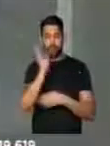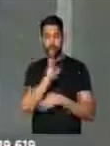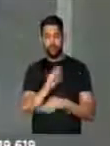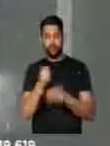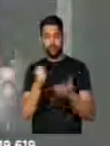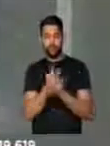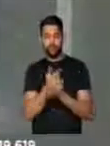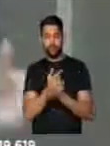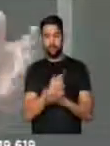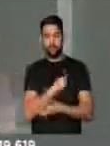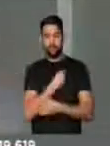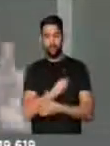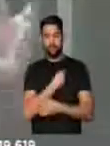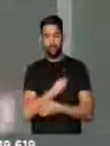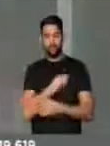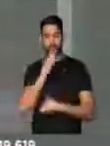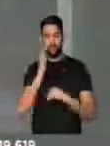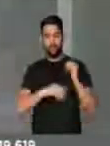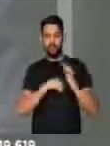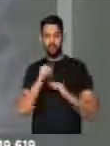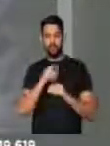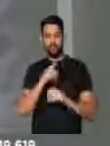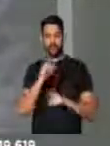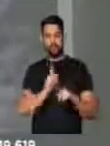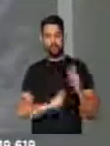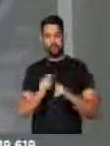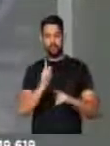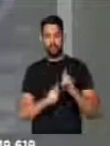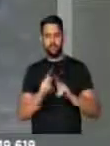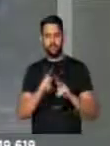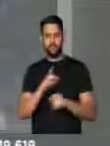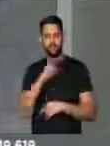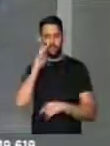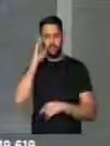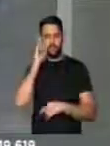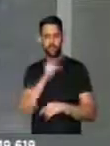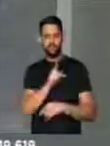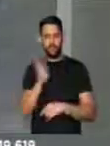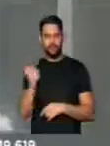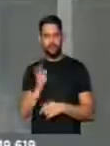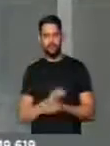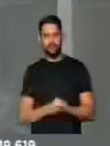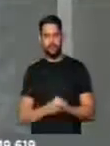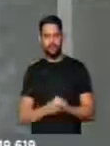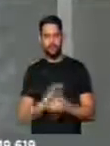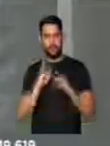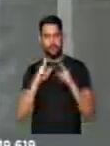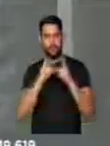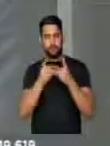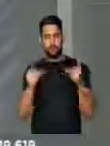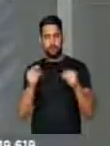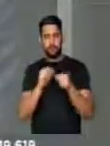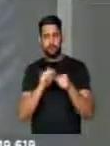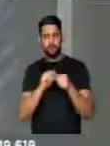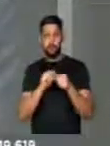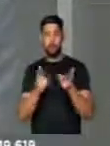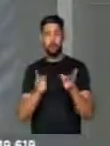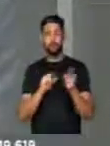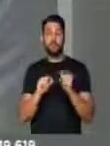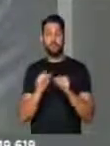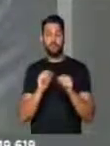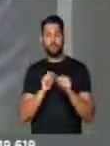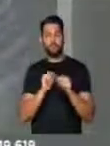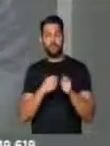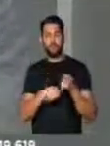Brasil paga, foi a incompetência da gestão Dilma Rousseff PT. E tudo isso gerando